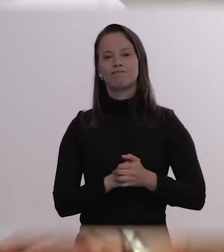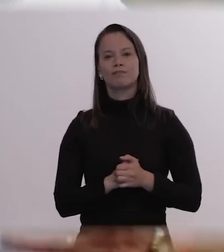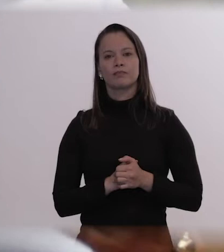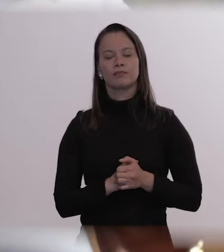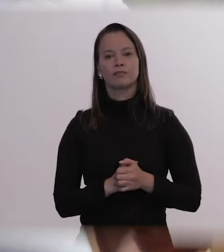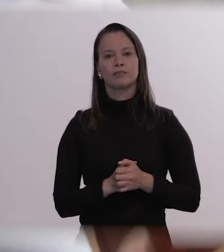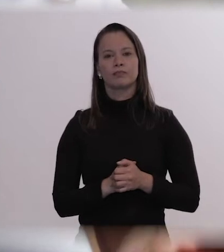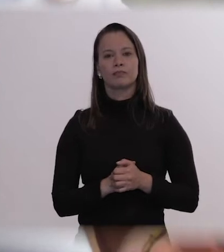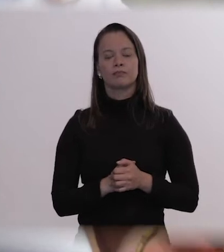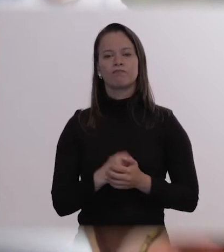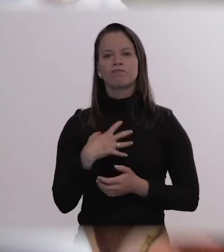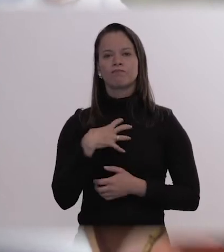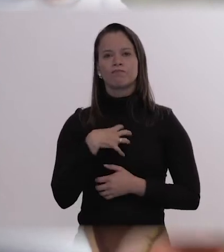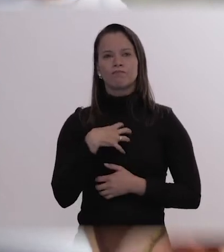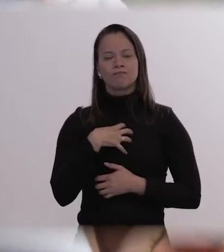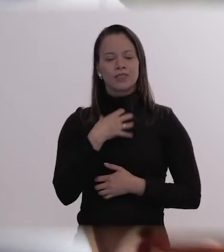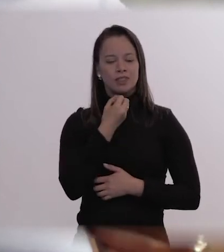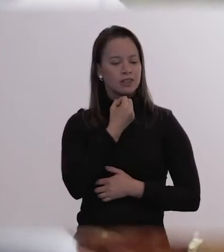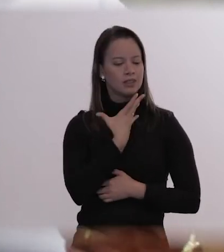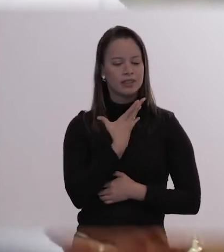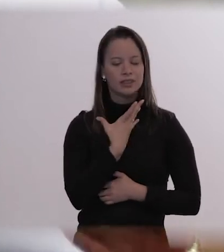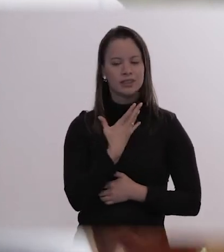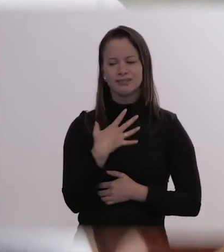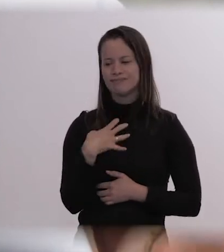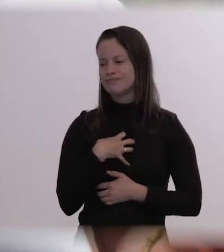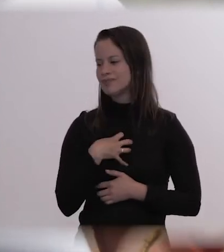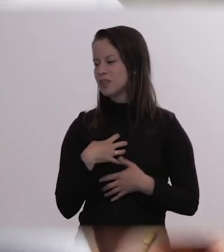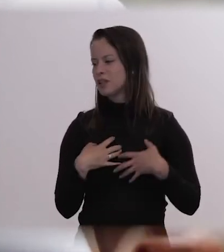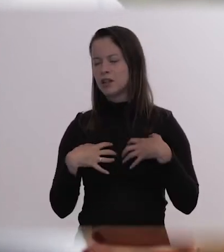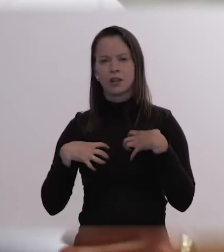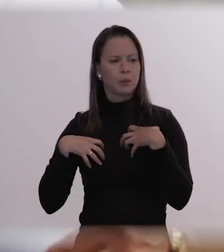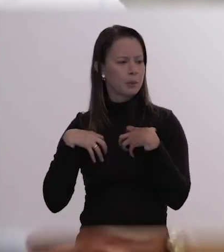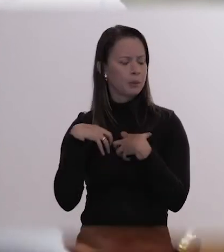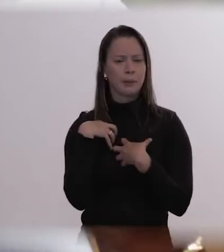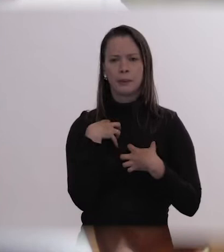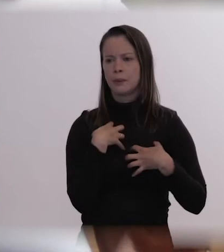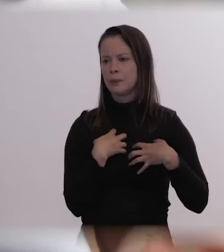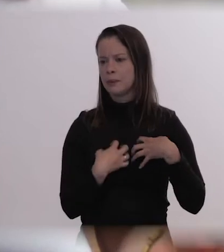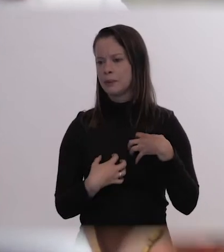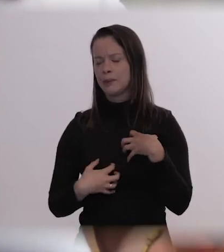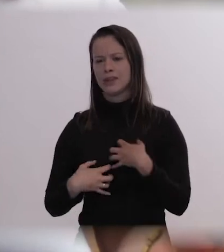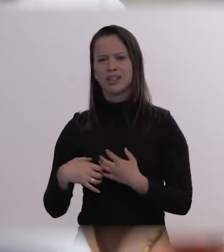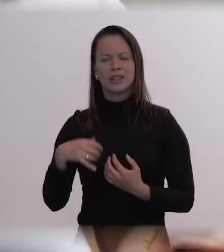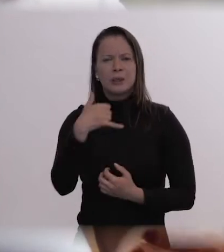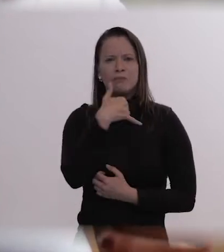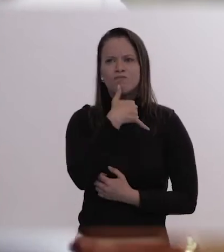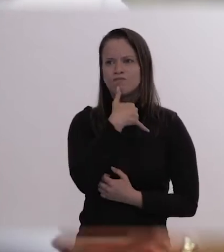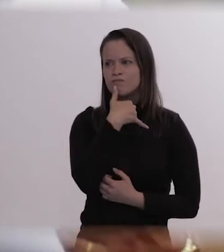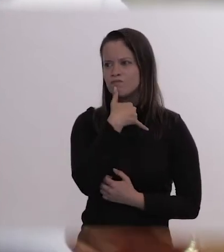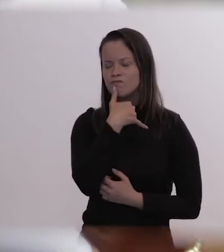situação. Eu não me sentia bem, eu me sentia angustiada, era a